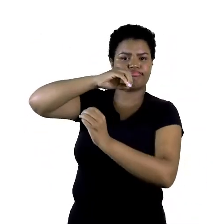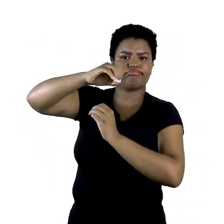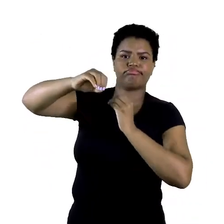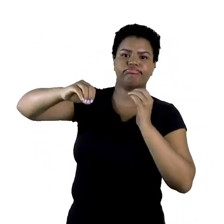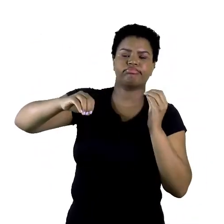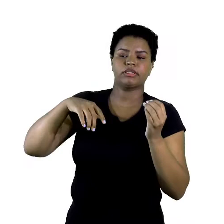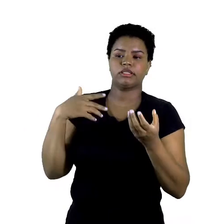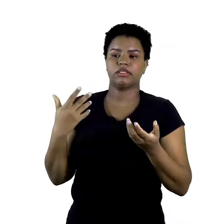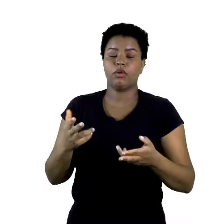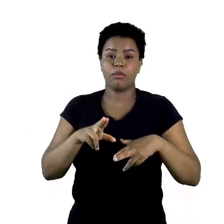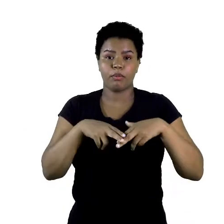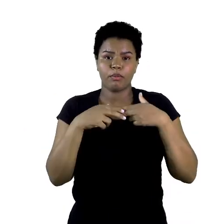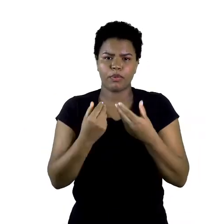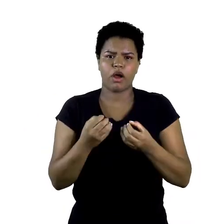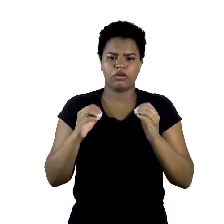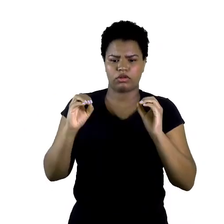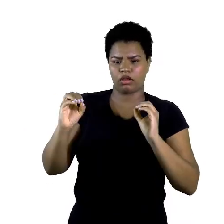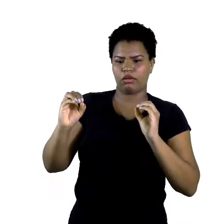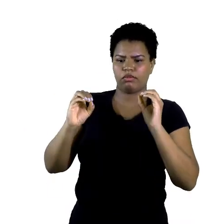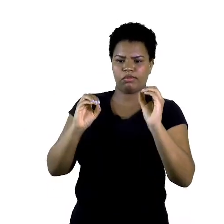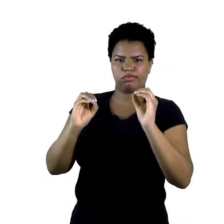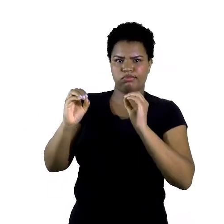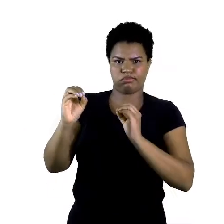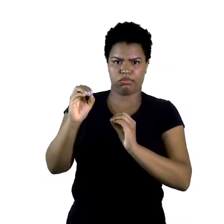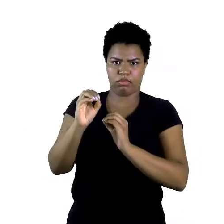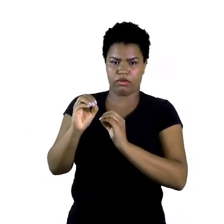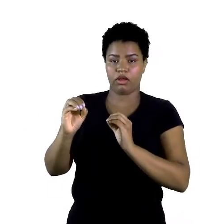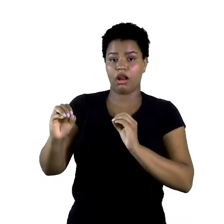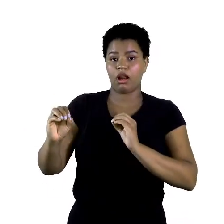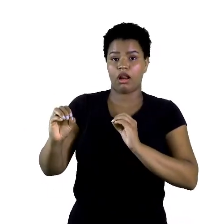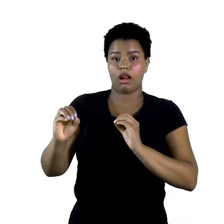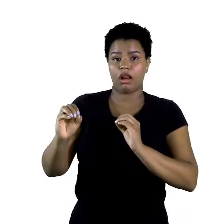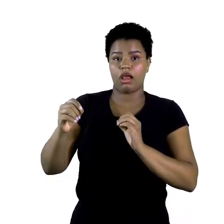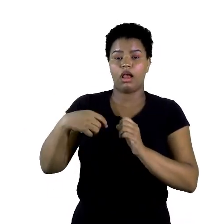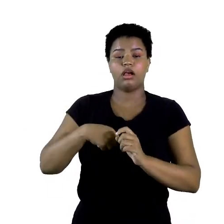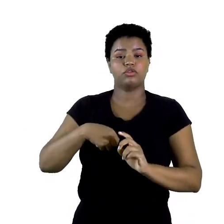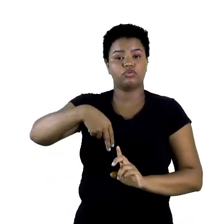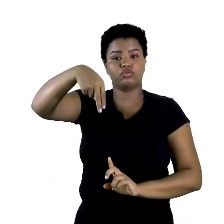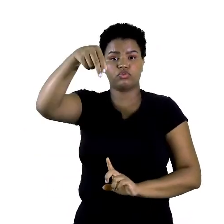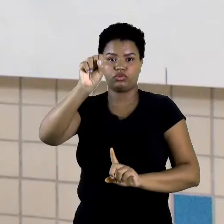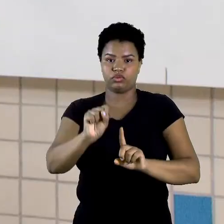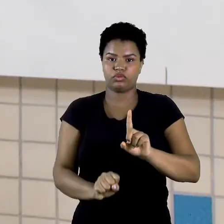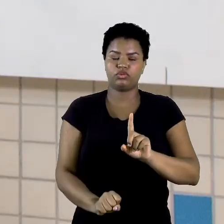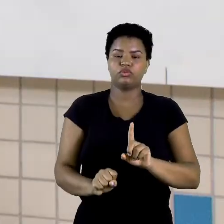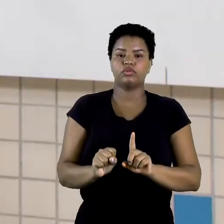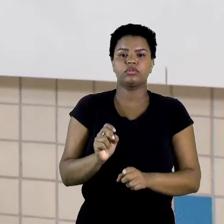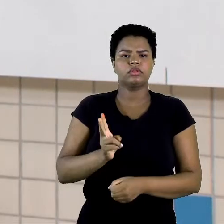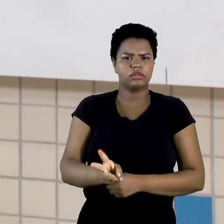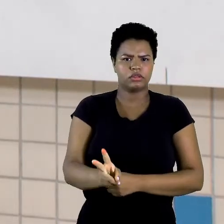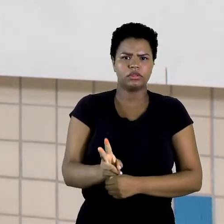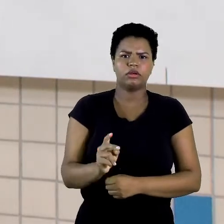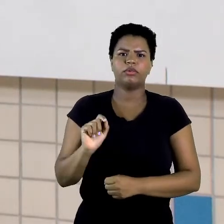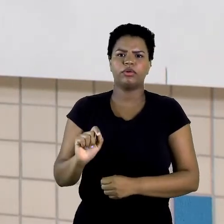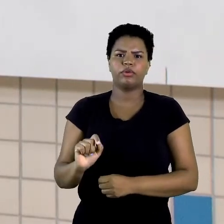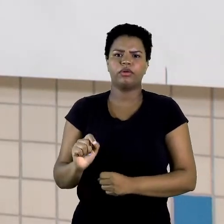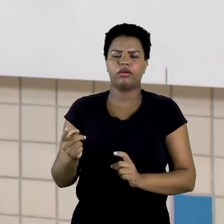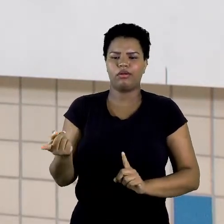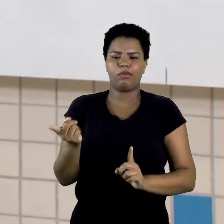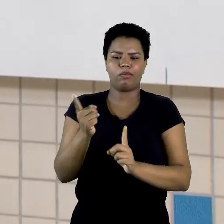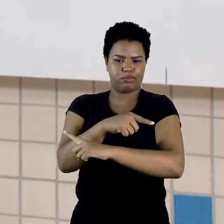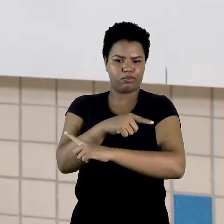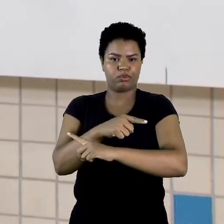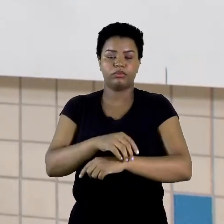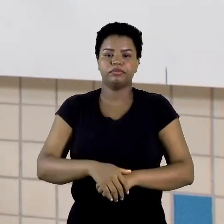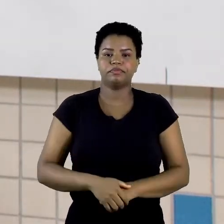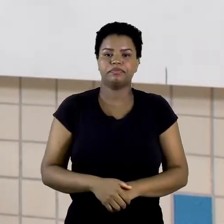conta dessa posição de órbita, os hemisférios norte e sul sempre estarão com as estações opostas. Por